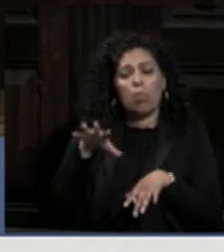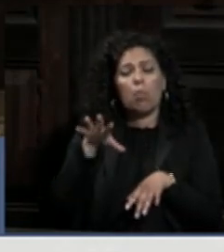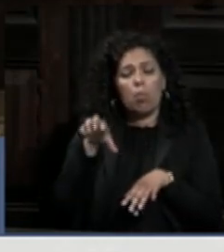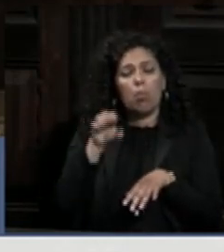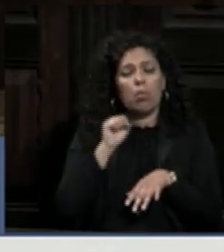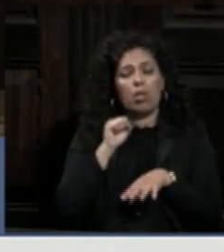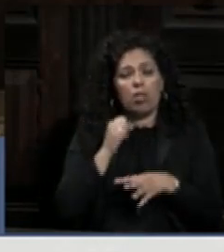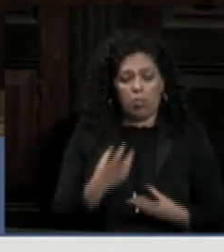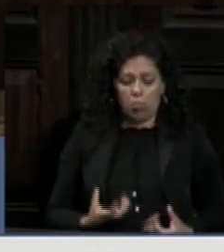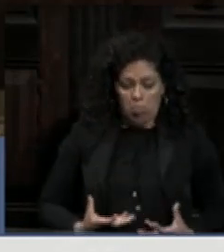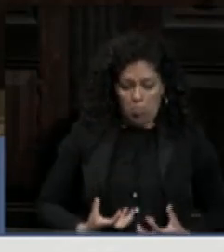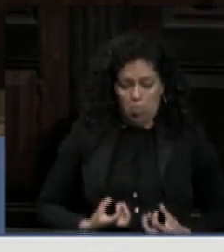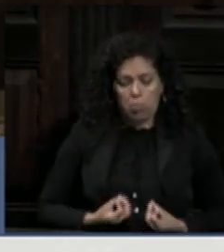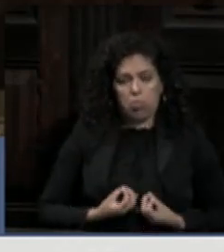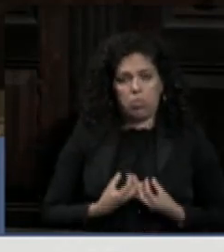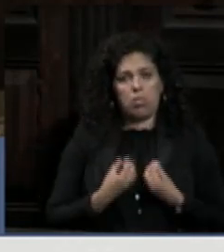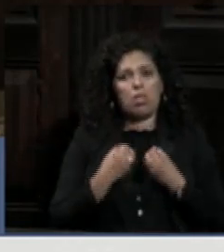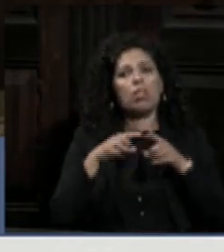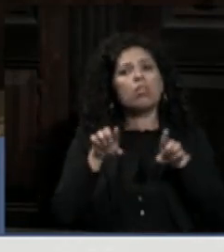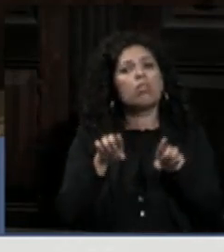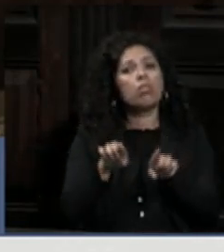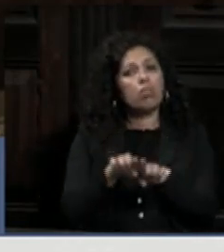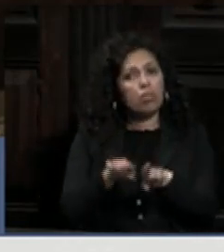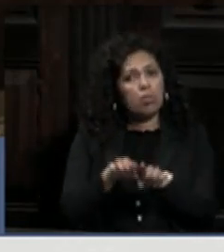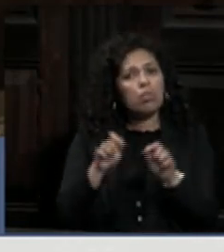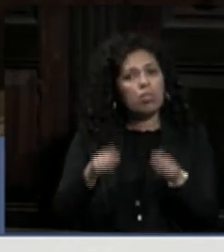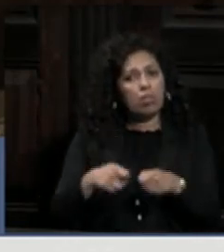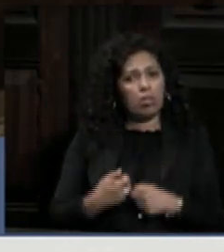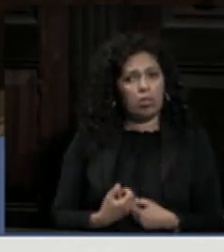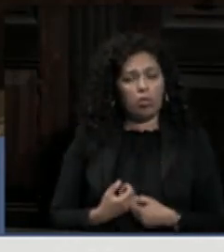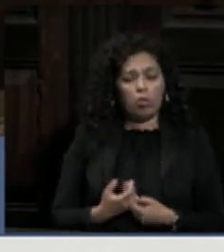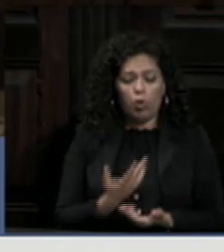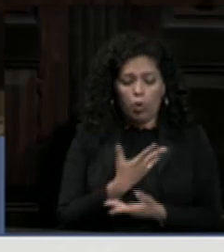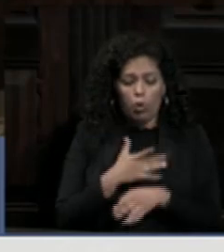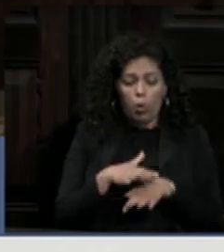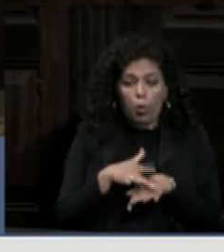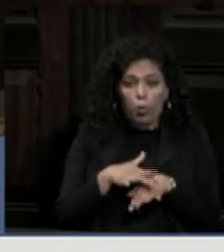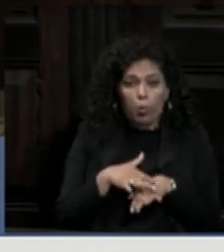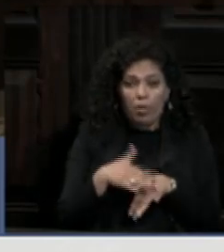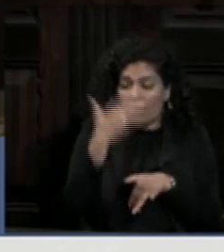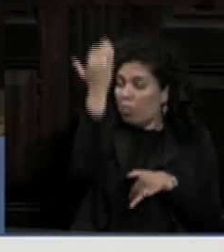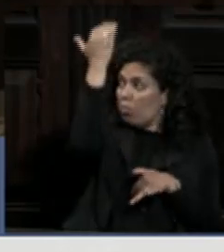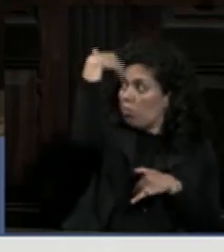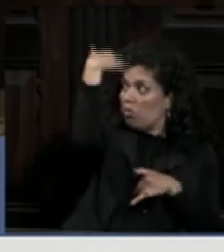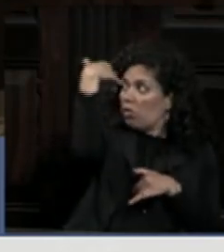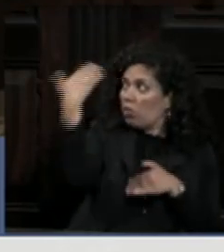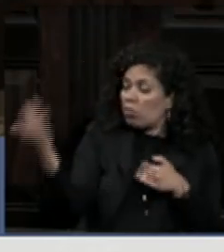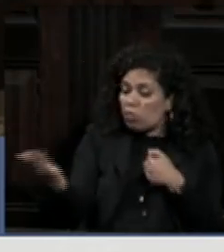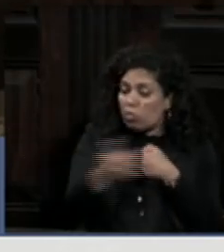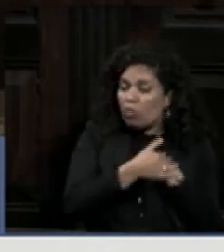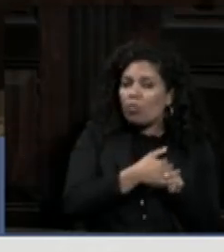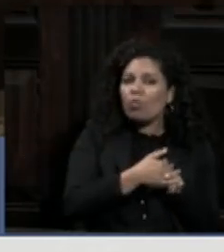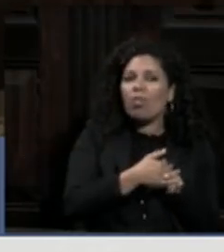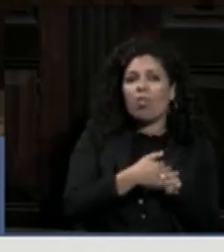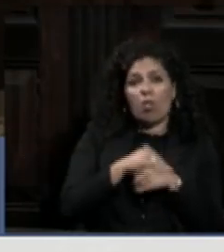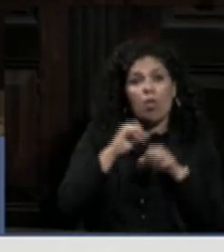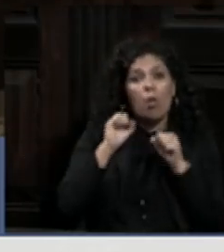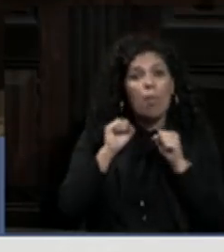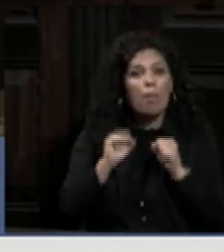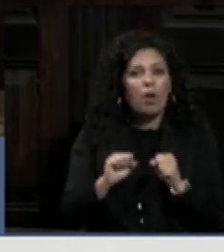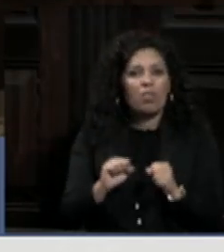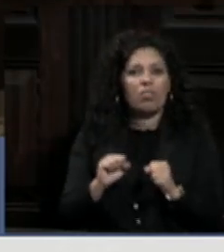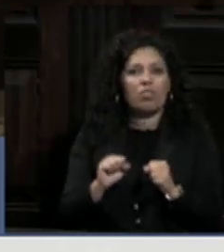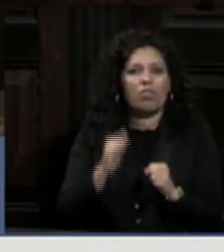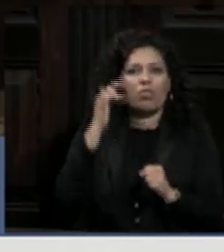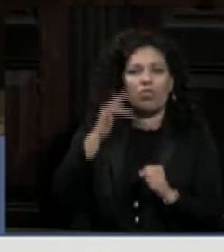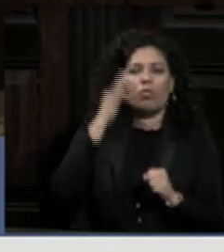causadores de doenças pulmonares crônicas que levam na maioria das vezes a perda da capacidade